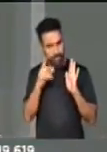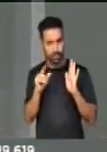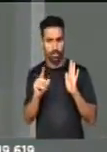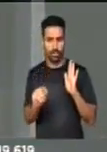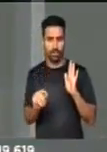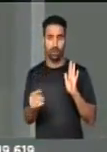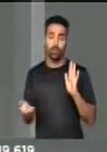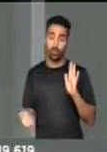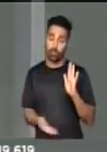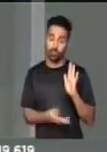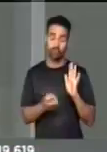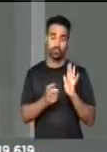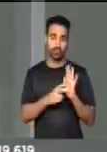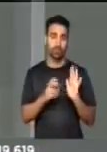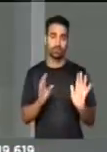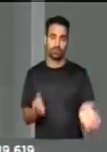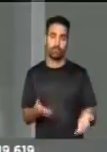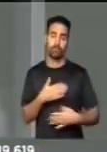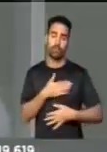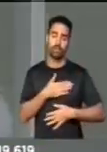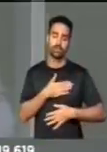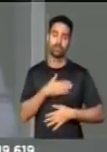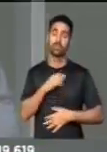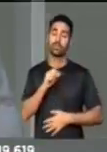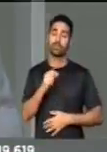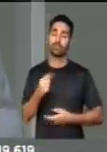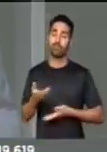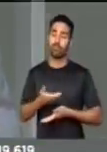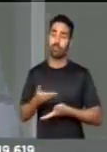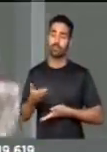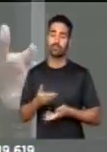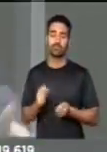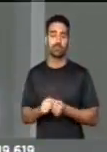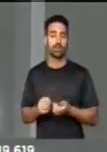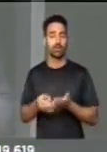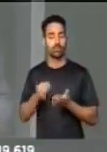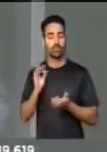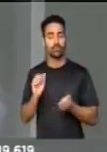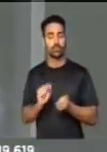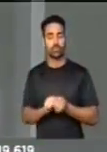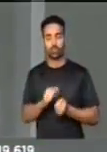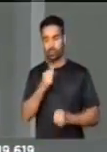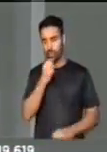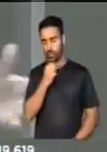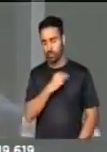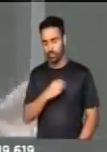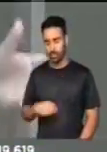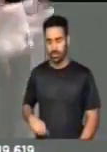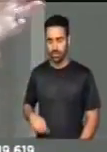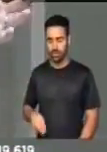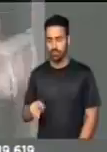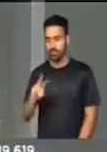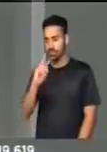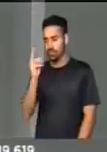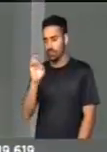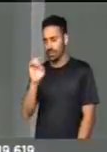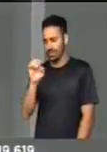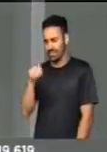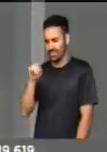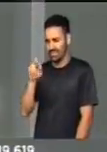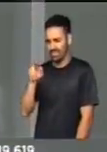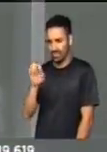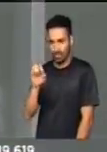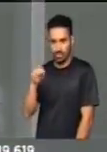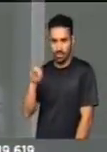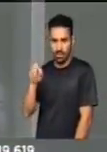Hoje mesmo pela manhã tivemos o prazer de compartilhar de um café da manhã com o ministro Henrique Meirelles, um homem correto,